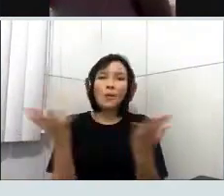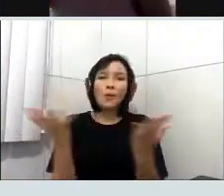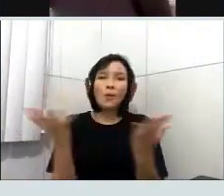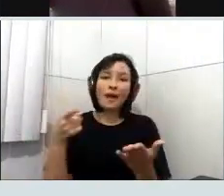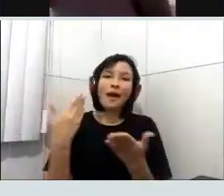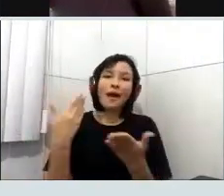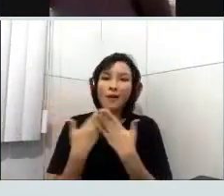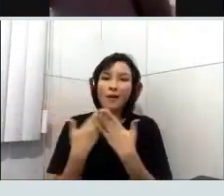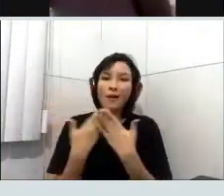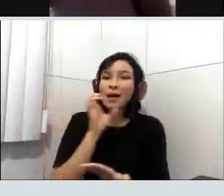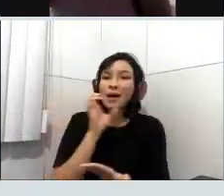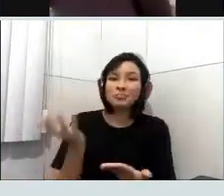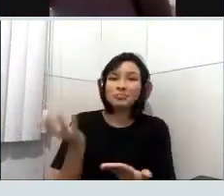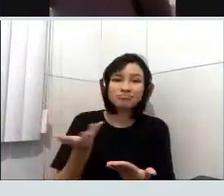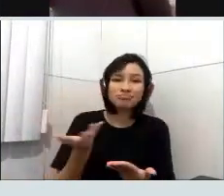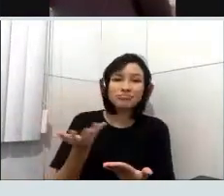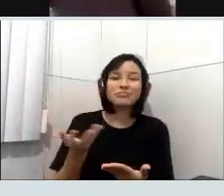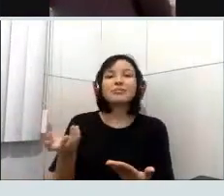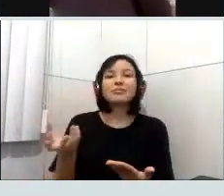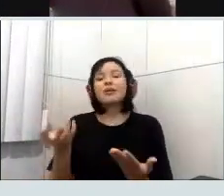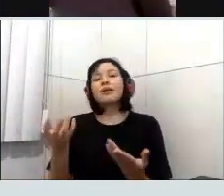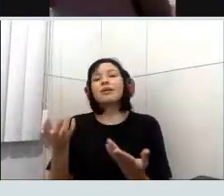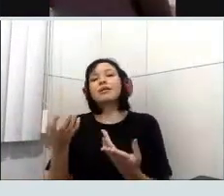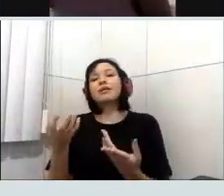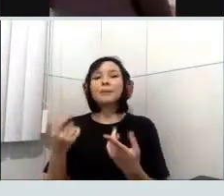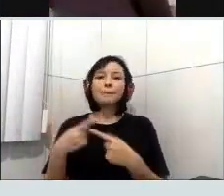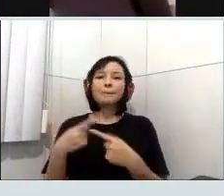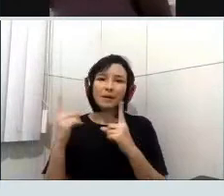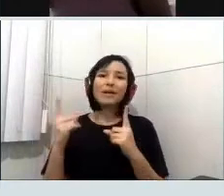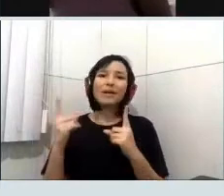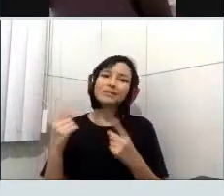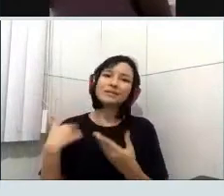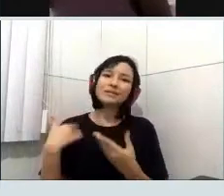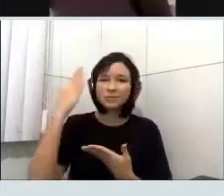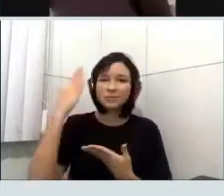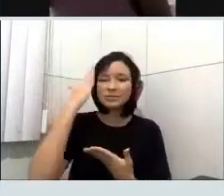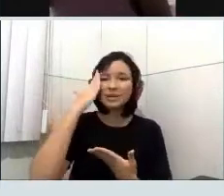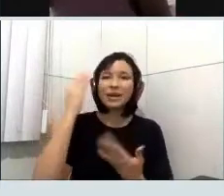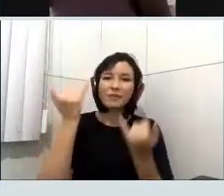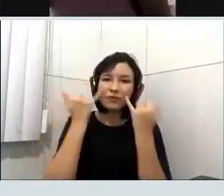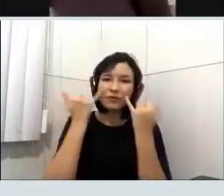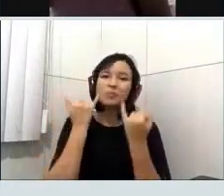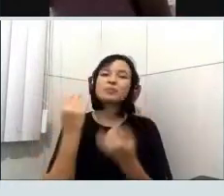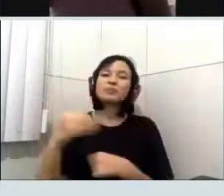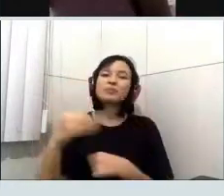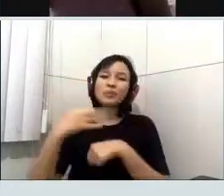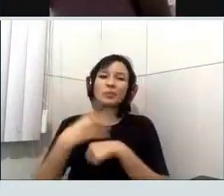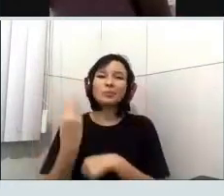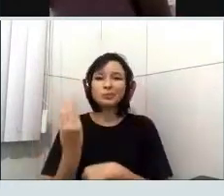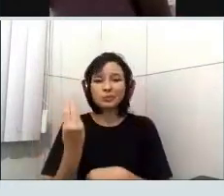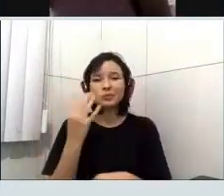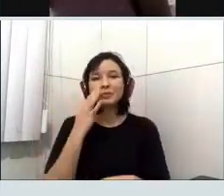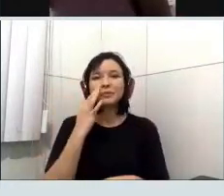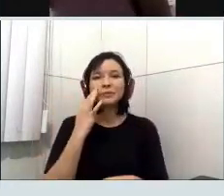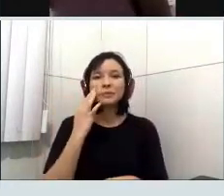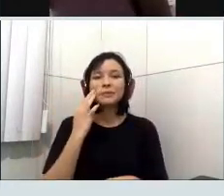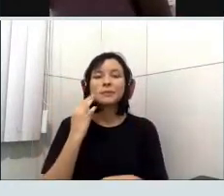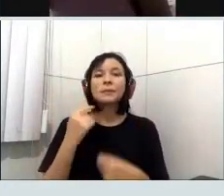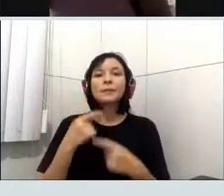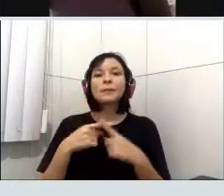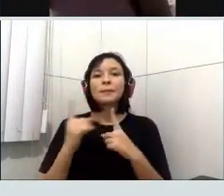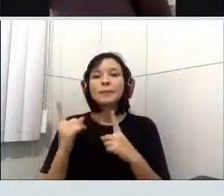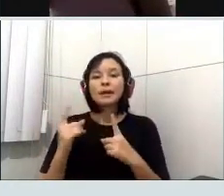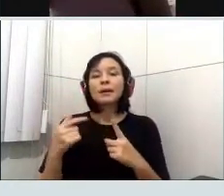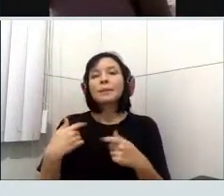corrida, ou se realmente é muita informação e eu tenho plena consciência disso, viu? Vamos ter calma,